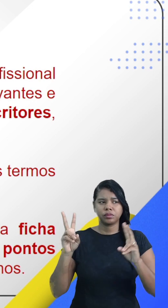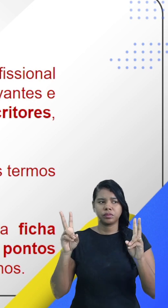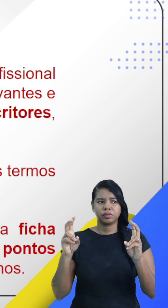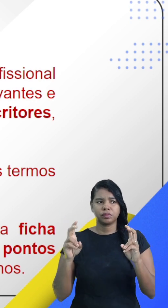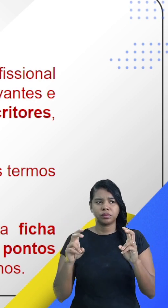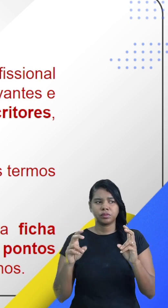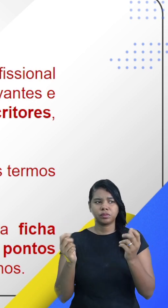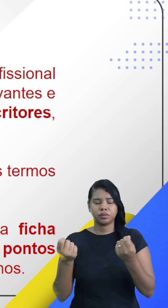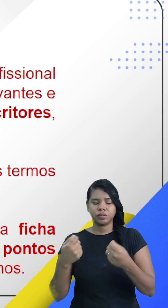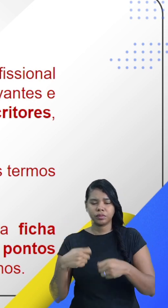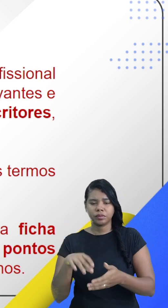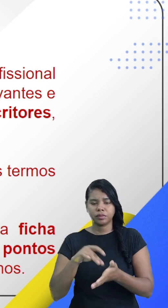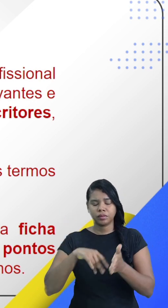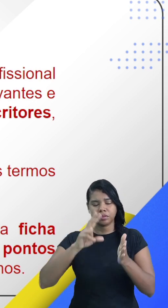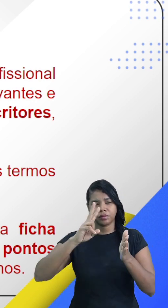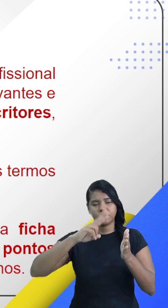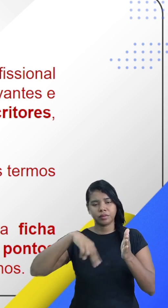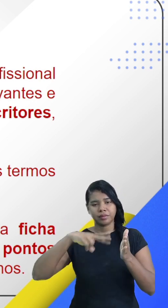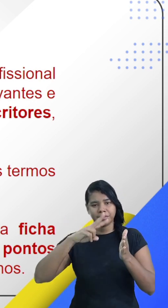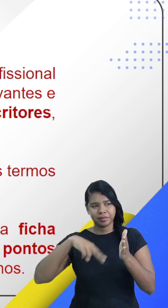gente possa fazer uma leitura